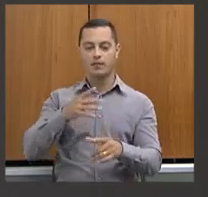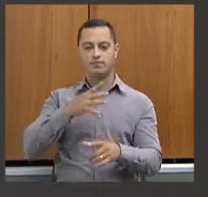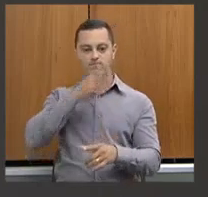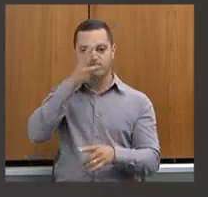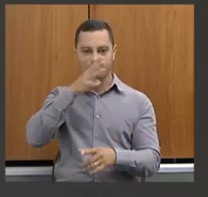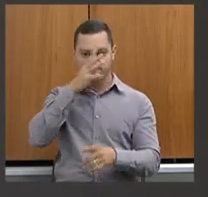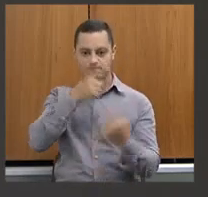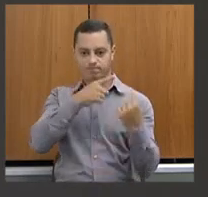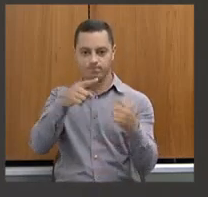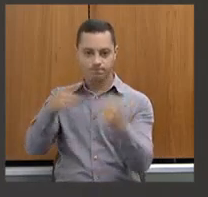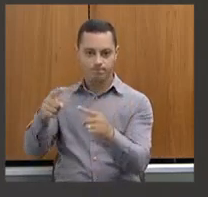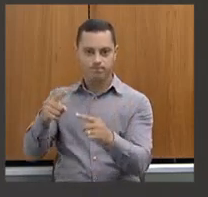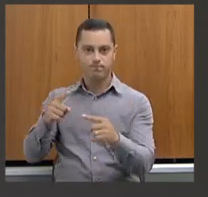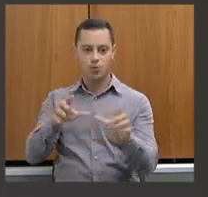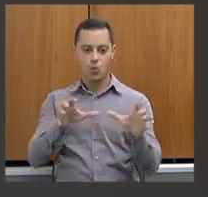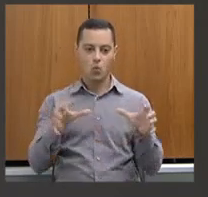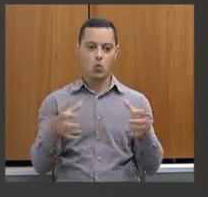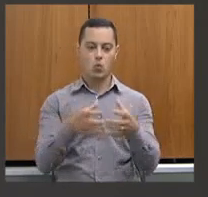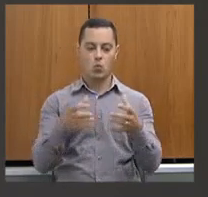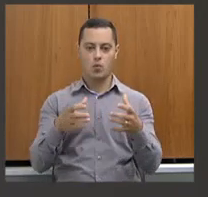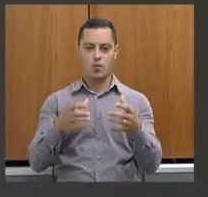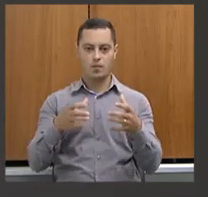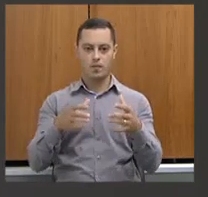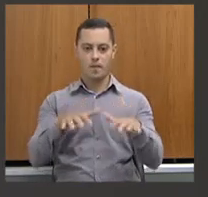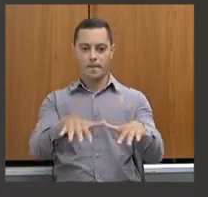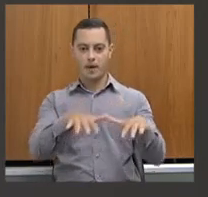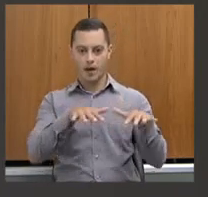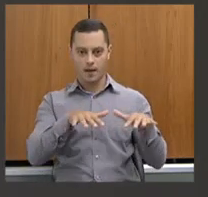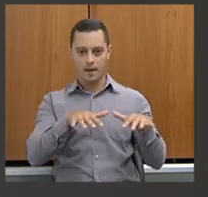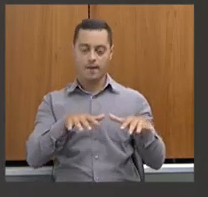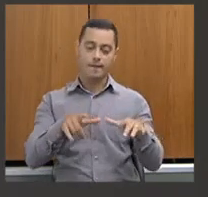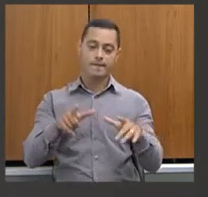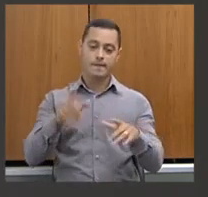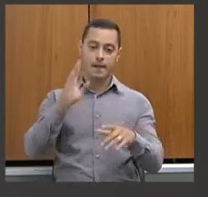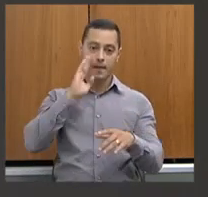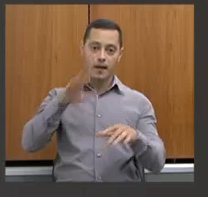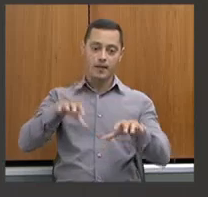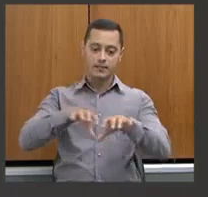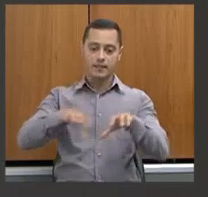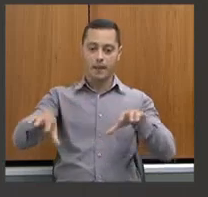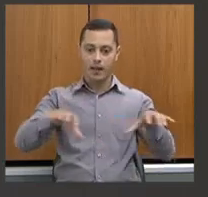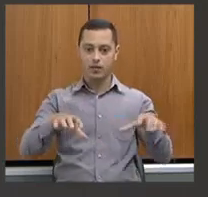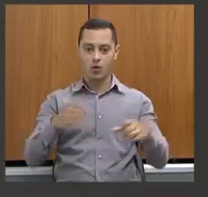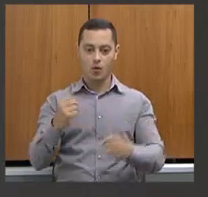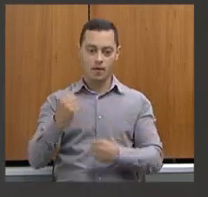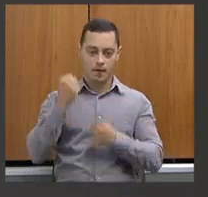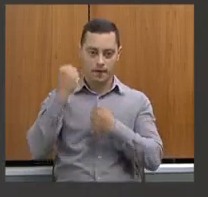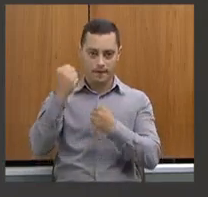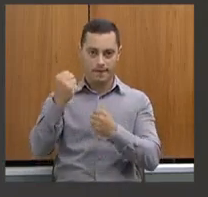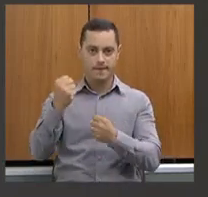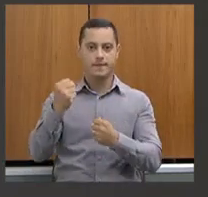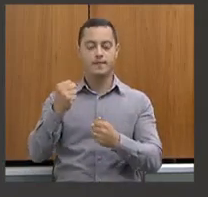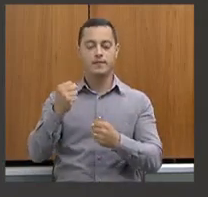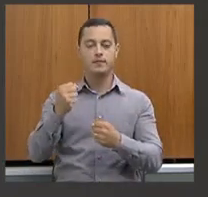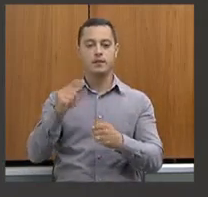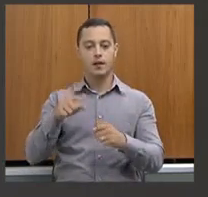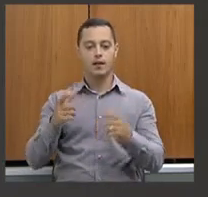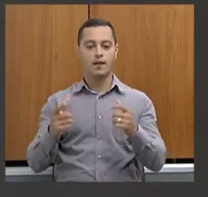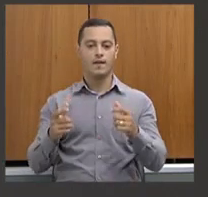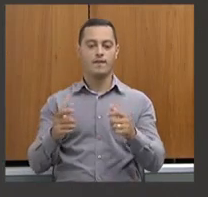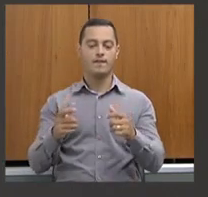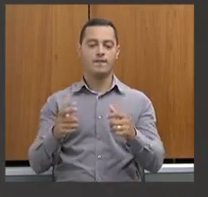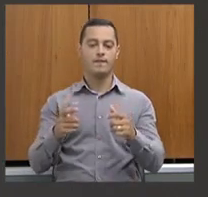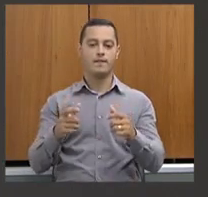imunidades parlamentares consoante princípio de separação dos poderes e o que preconiza um sistema de freios e contrapesos